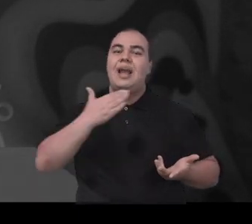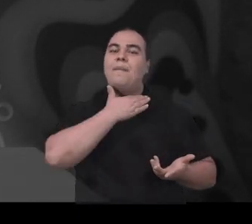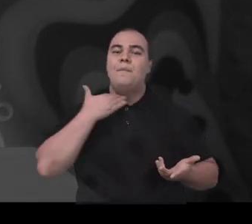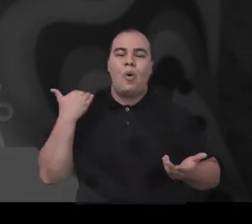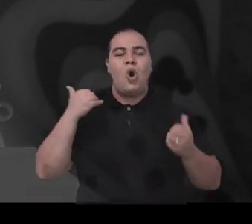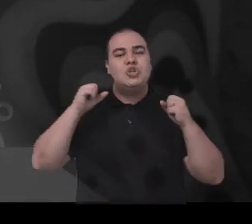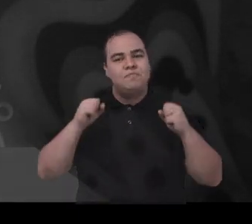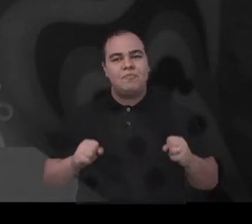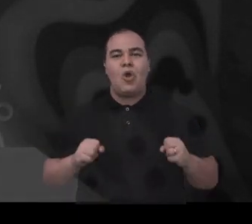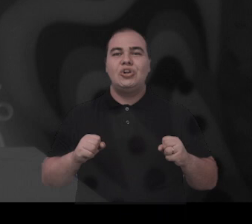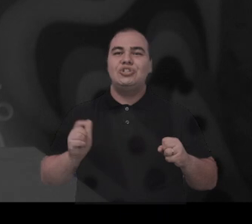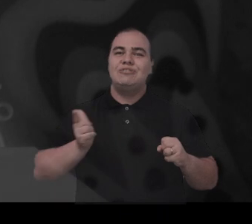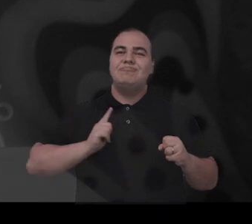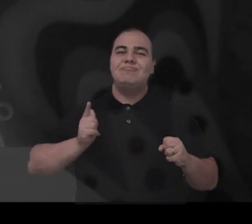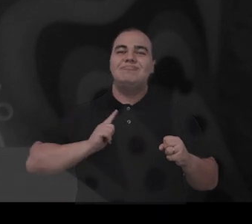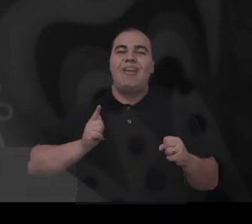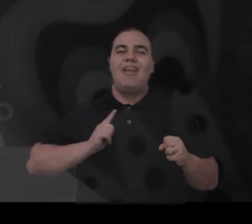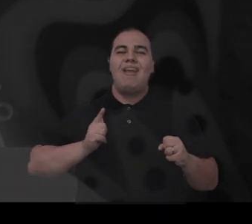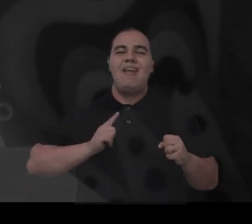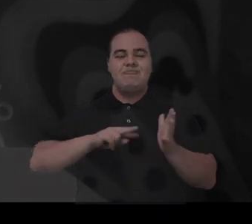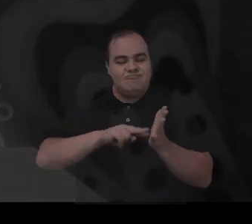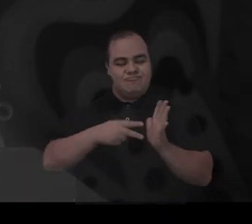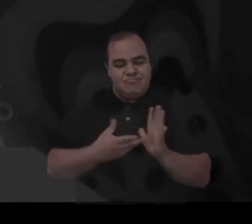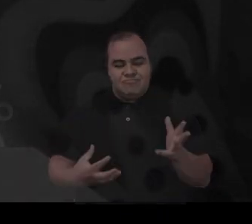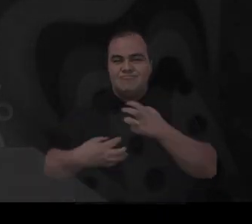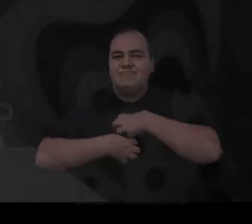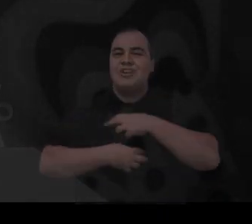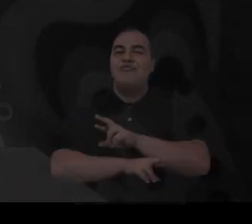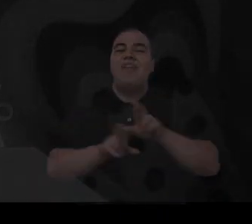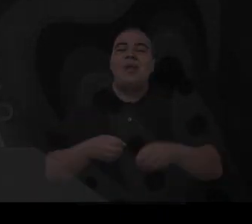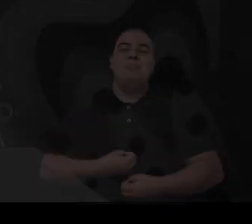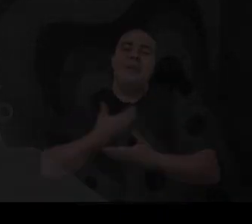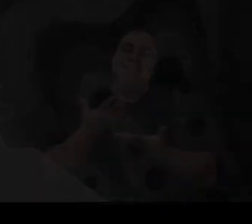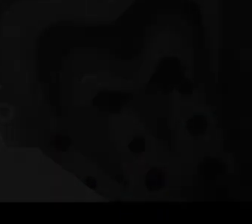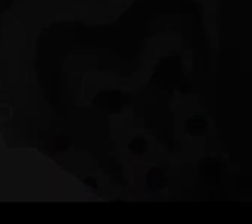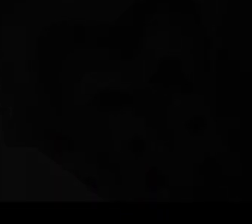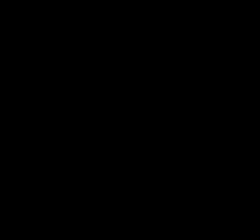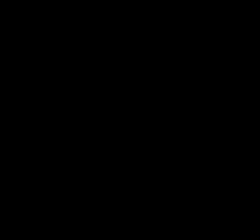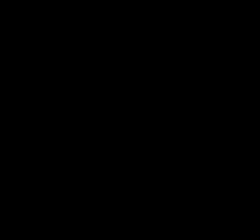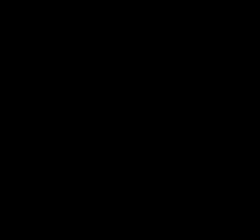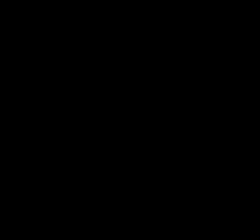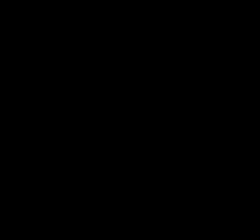a morte pode ter ser vivida de outro jeito, mas pode ser vivida com poesia.